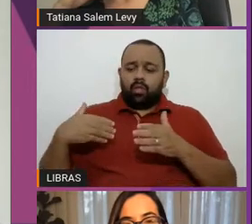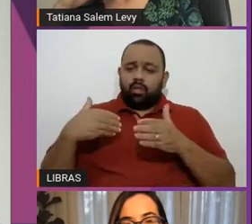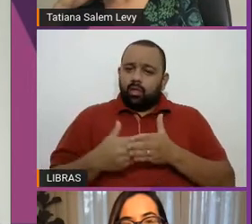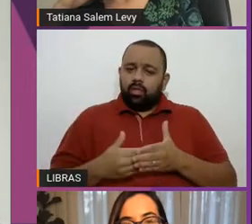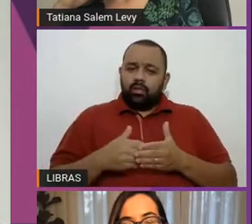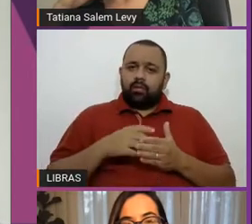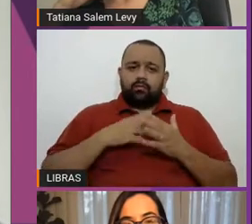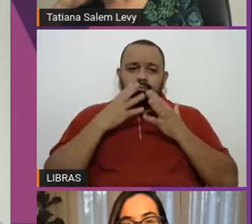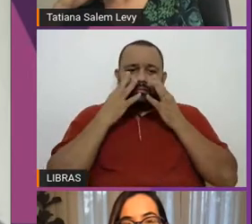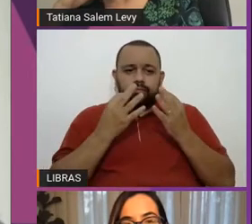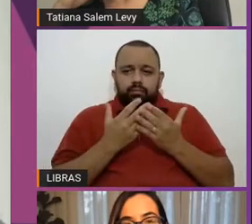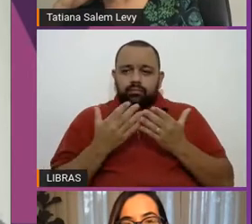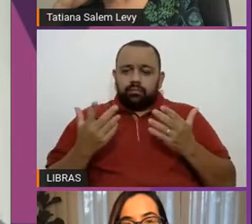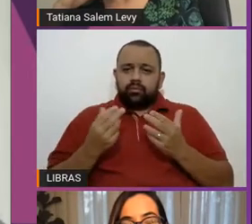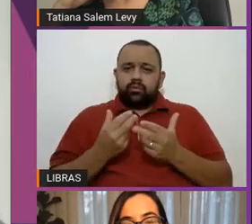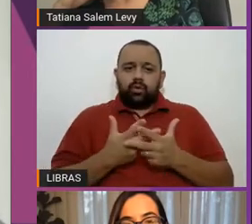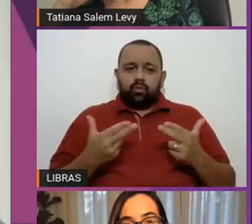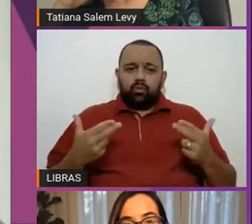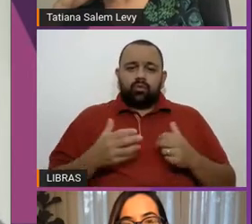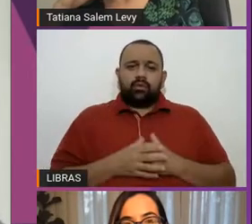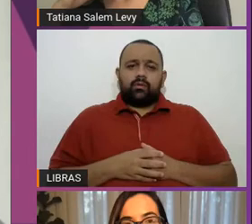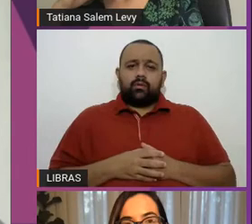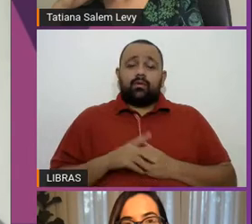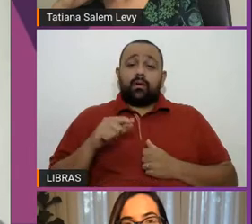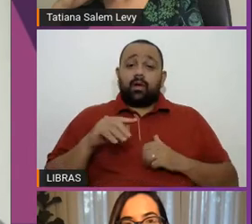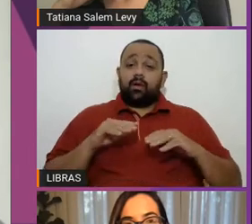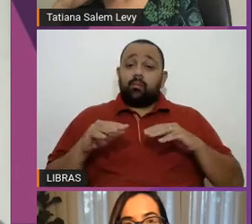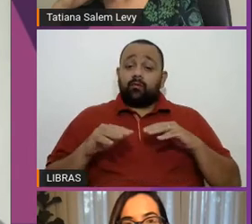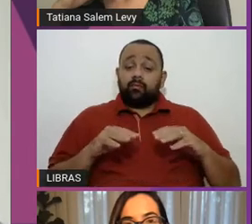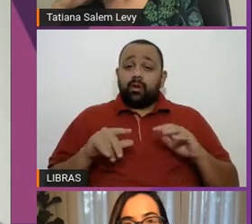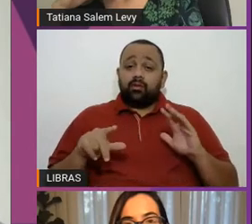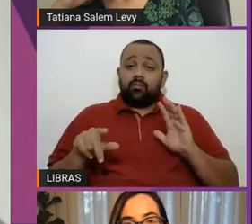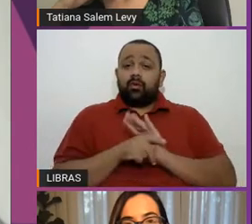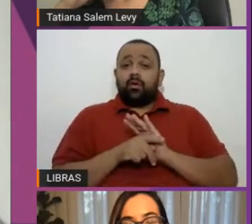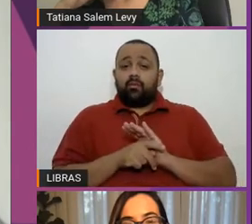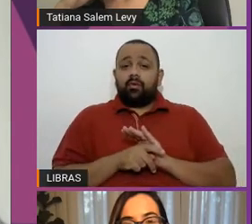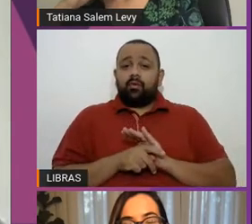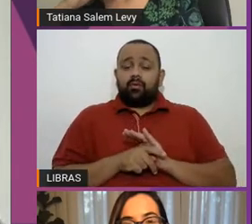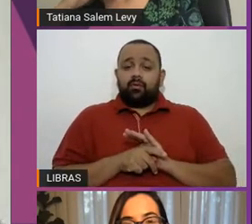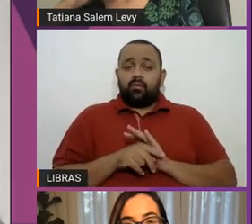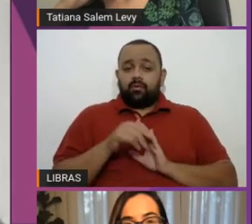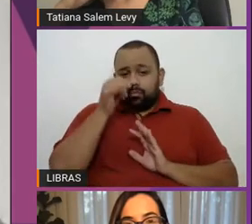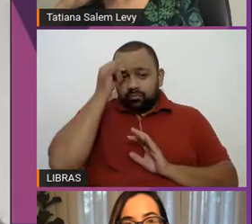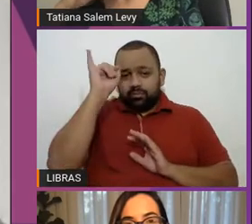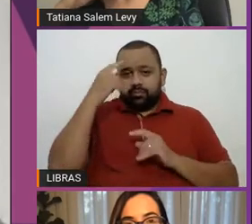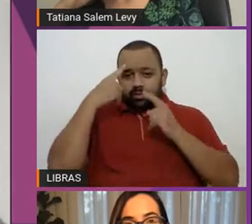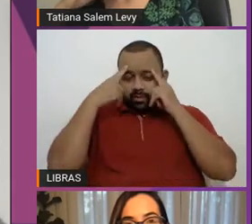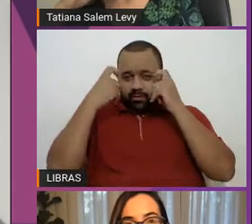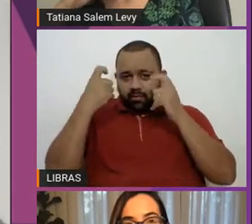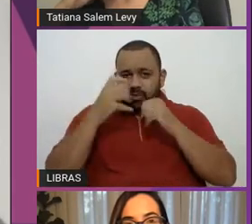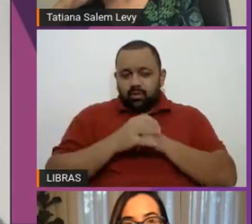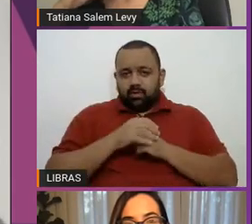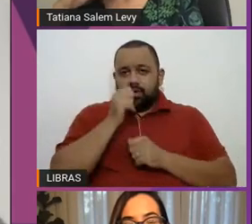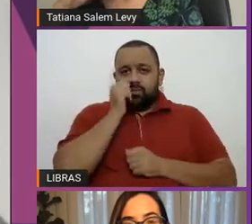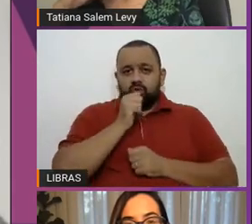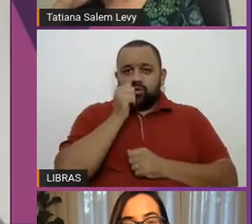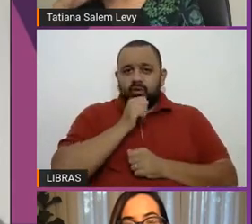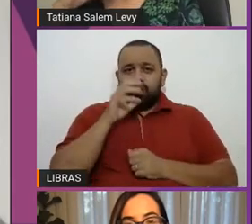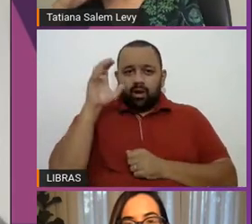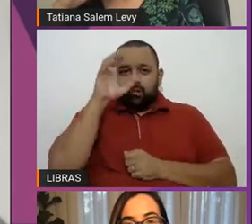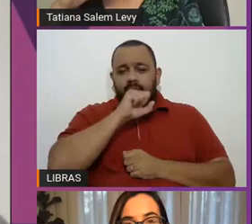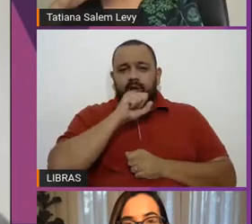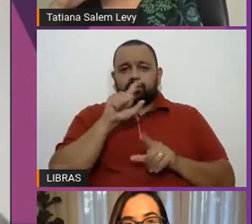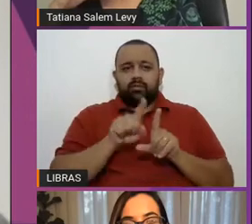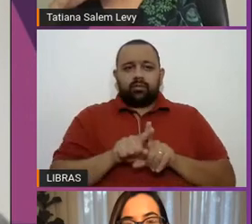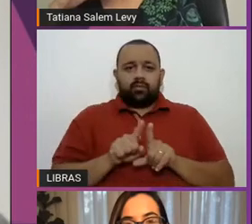deixar atenta sempre as coisas é o movimento da prevenção da violência né então uma mulher aprende uma geração